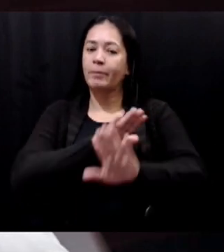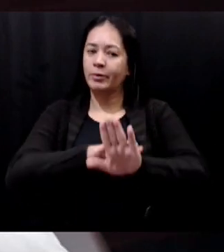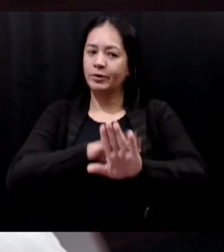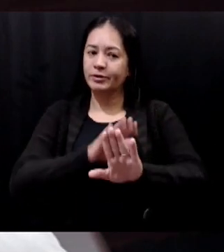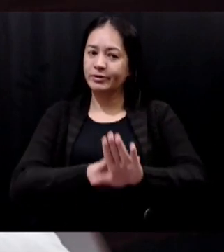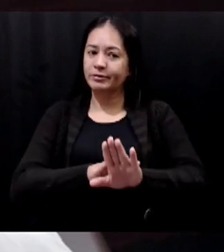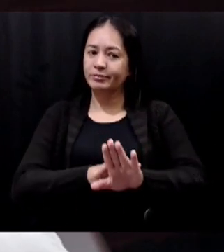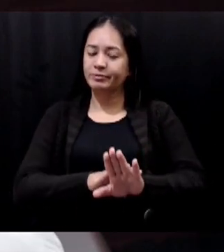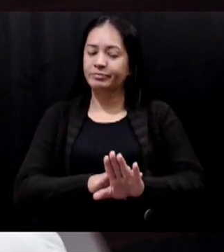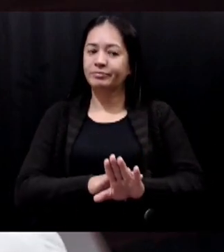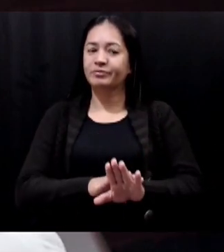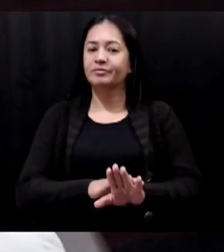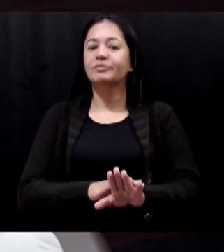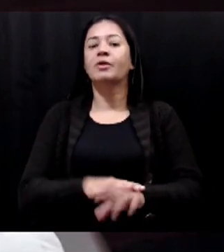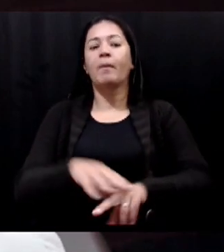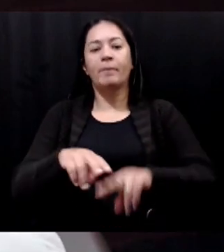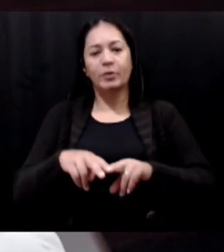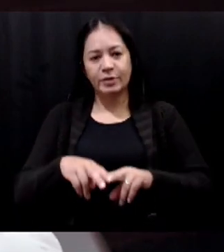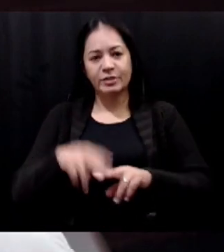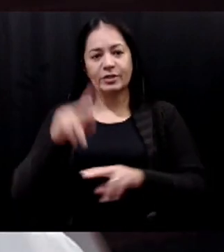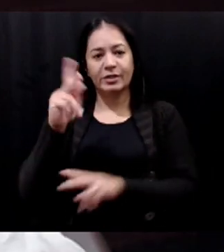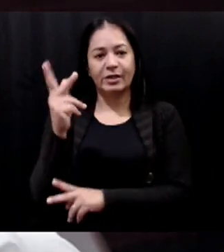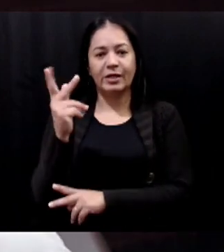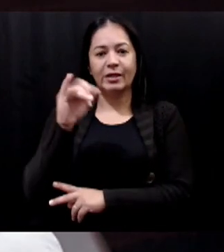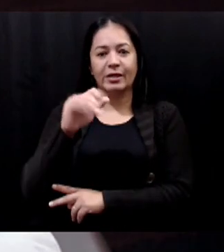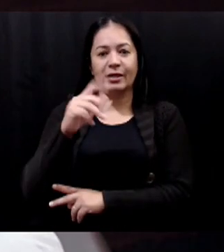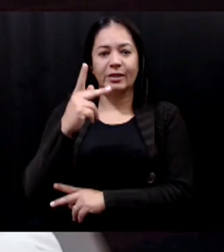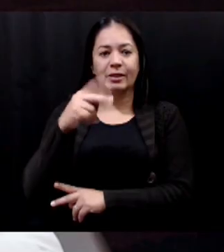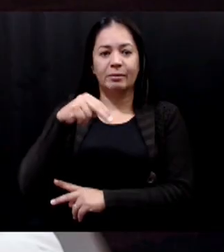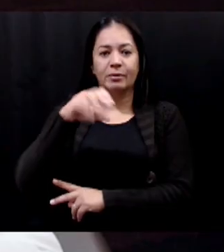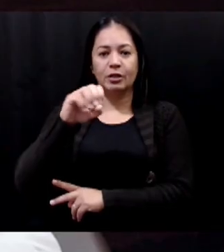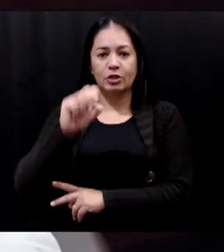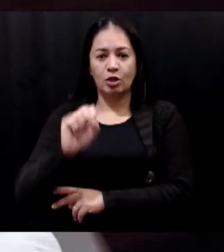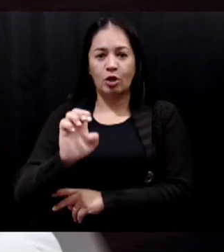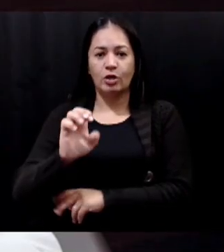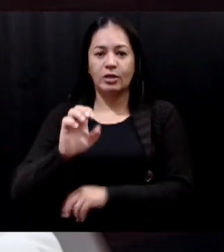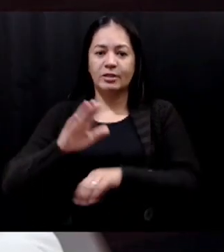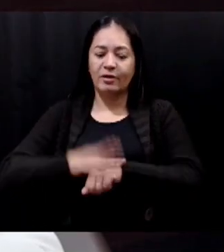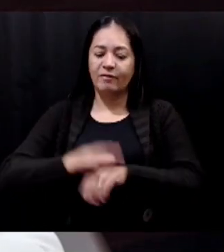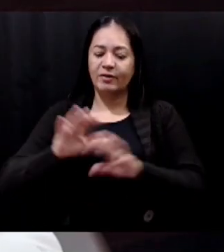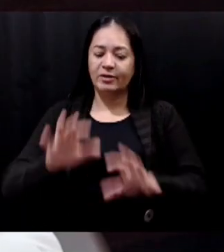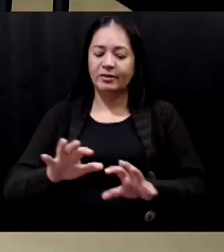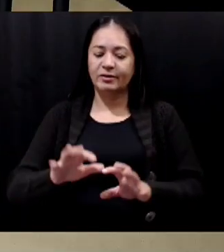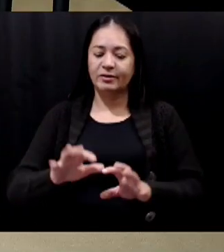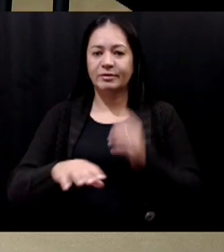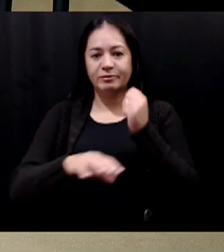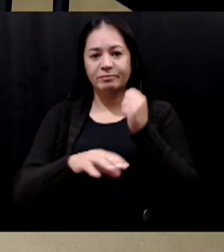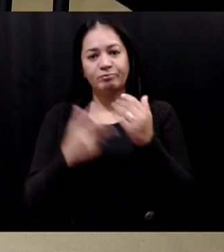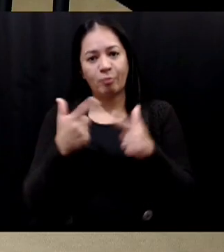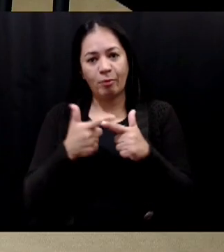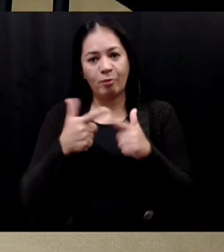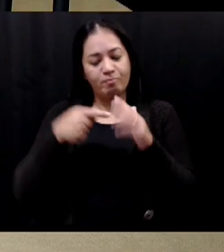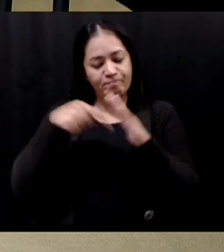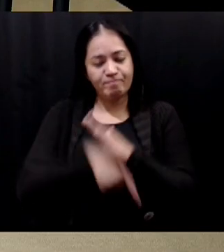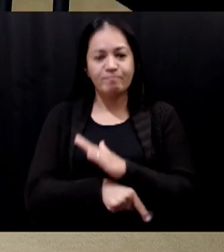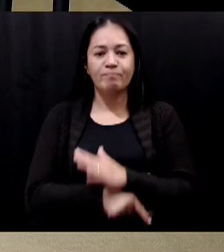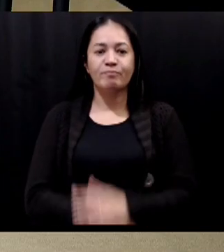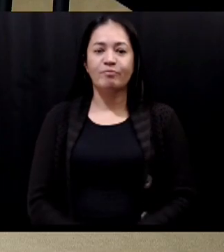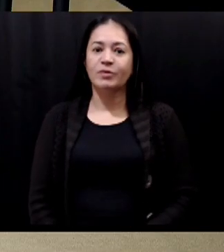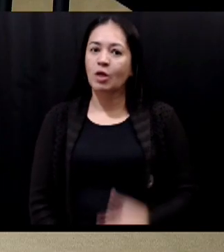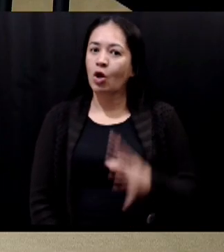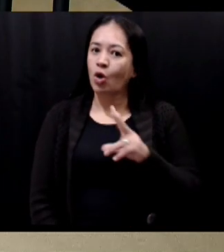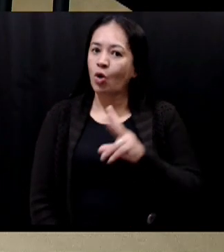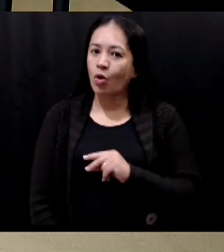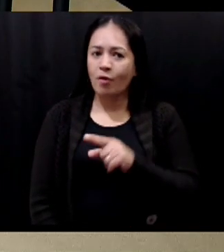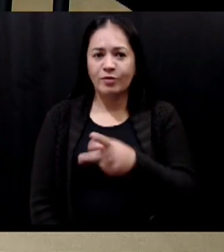ela age nessa emoção, na raiz do problema. Poxa vida, hein? Que coisa! Você viu só